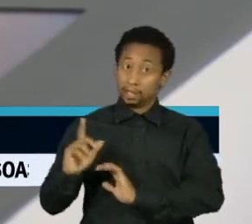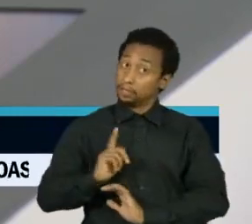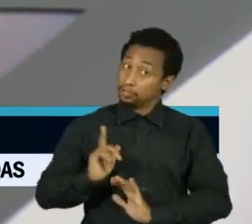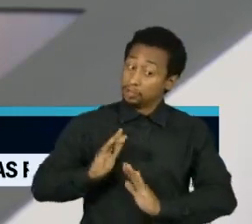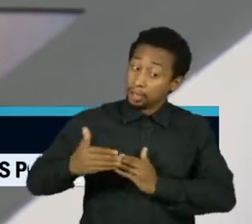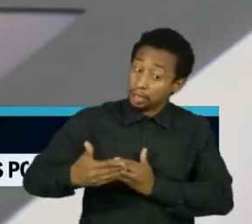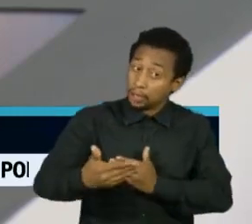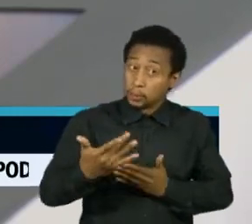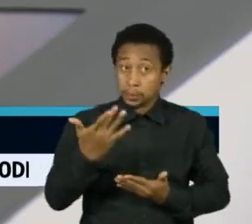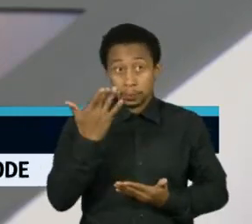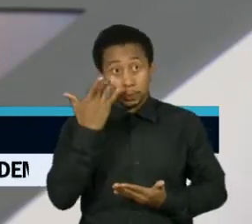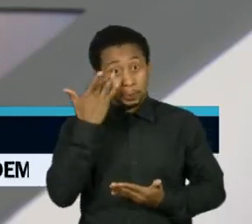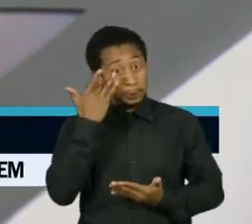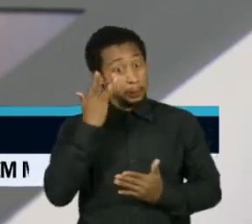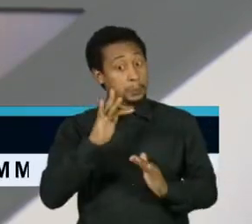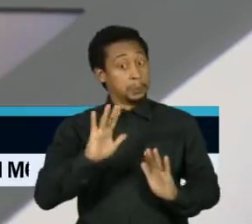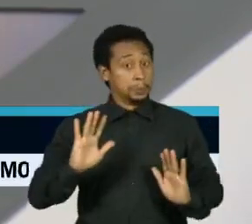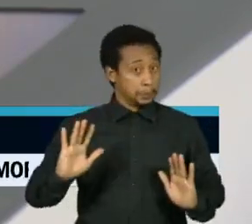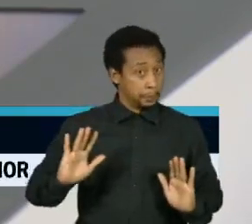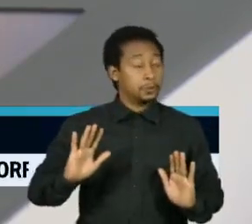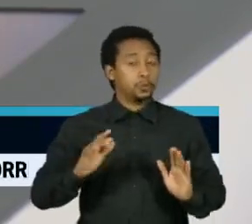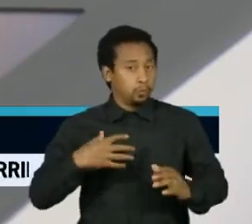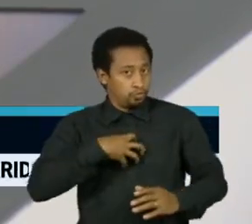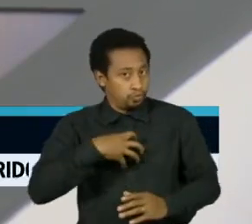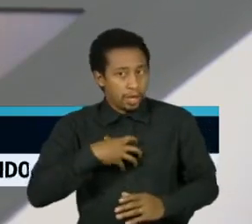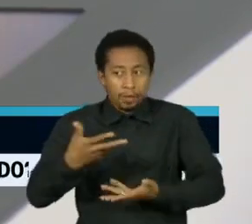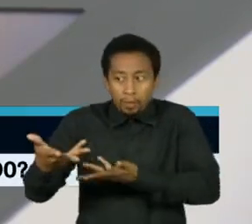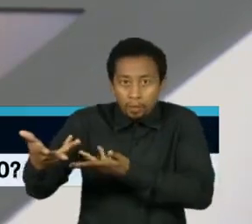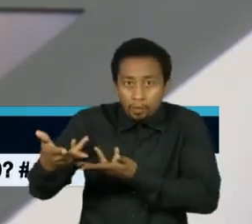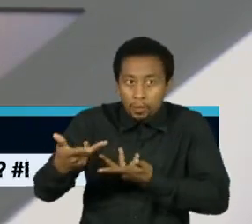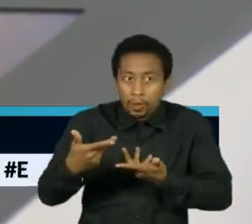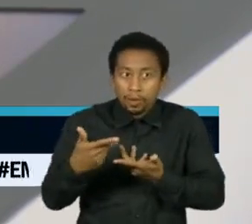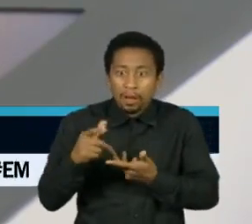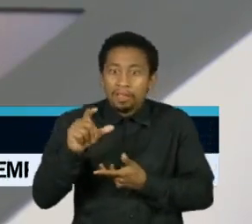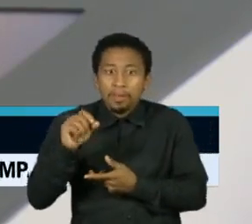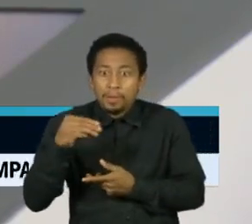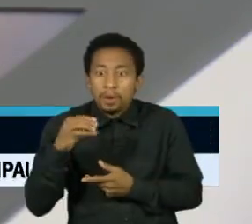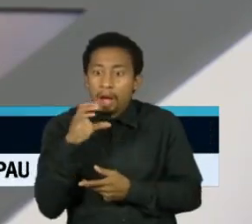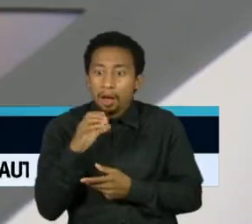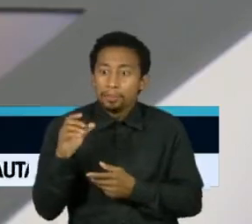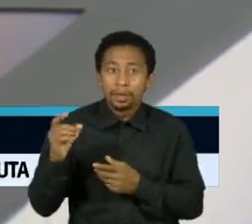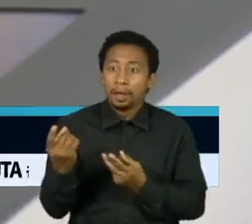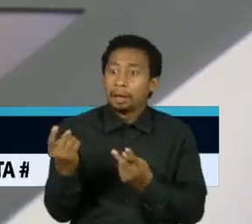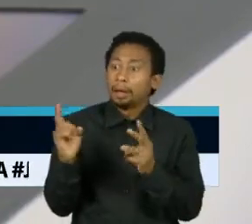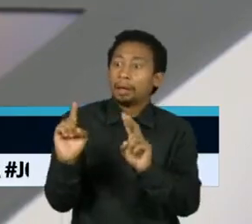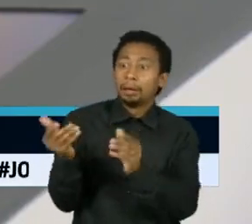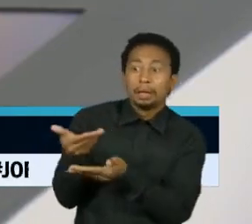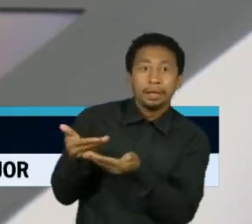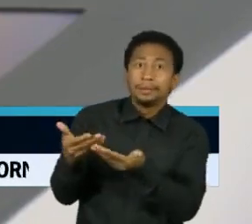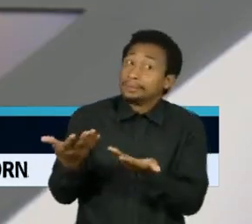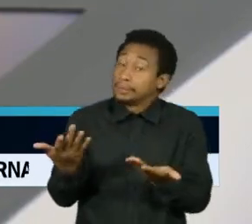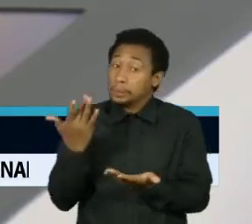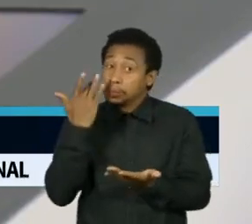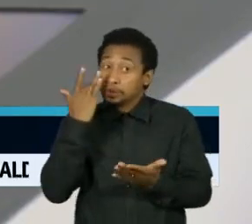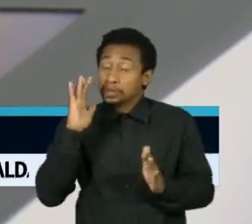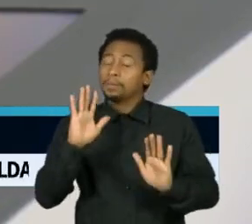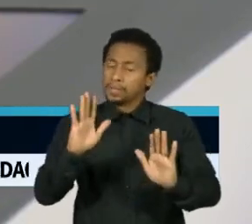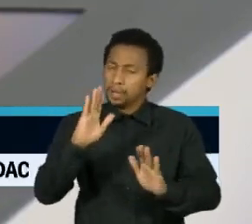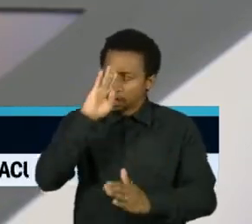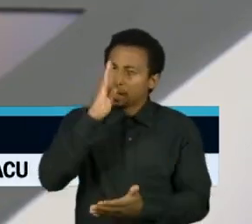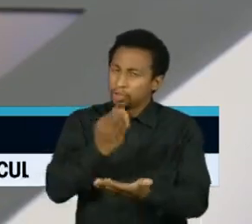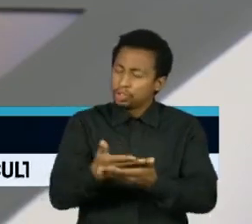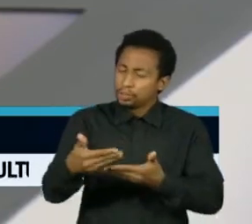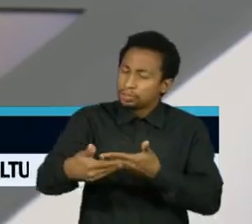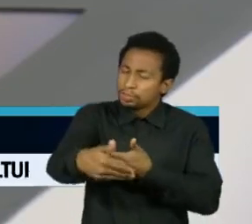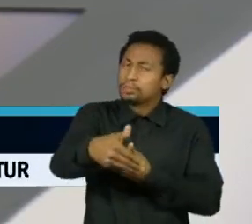pela forma que se iniciou, me parece também que não. Agora, eu acho que os números da campanha deverão equilibrar essa situação.